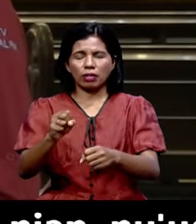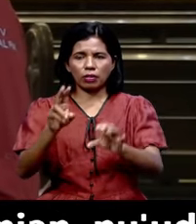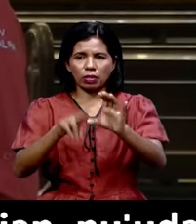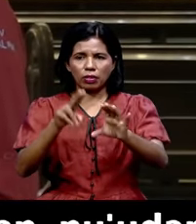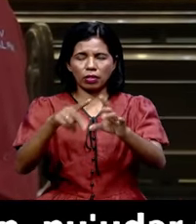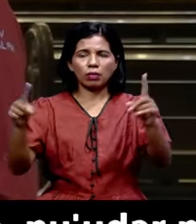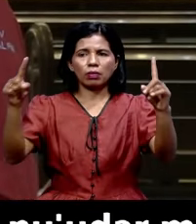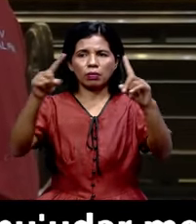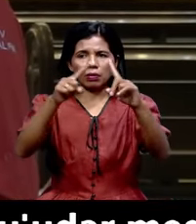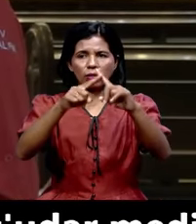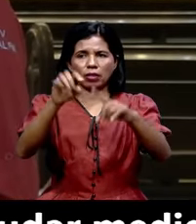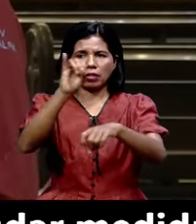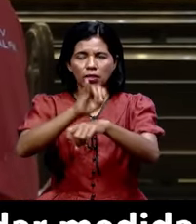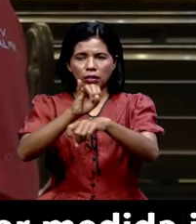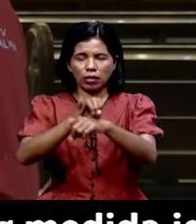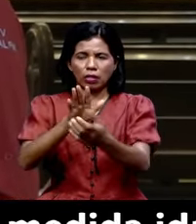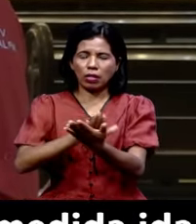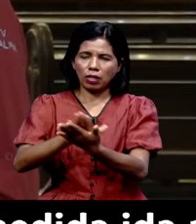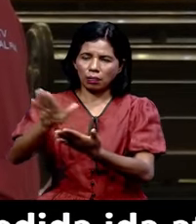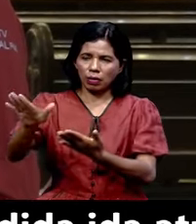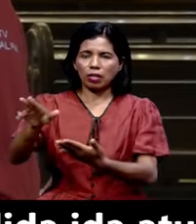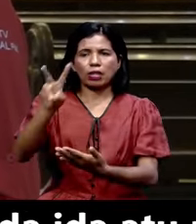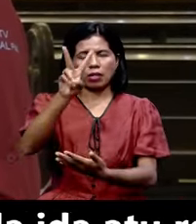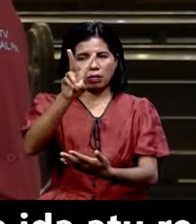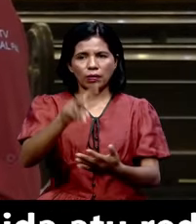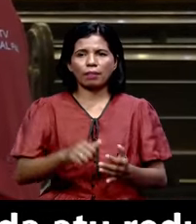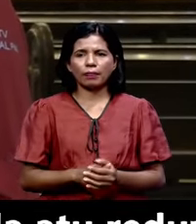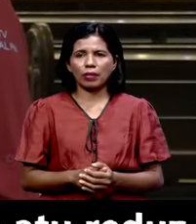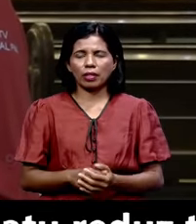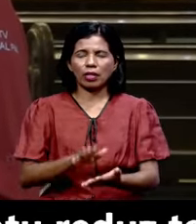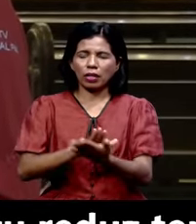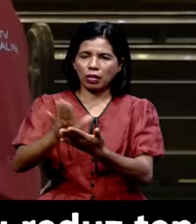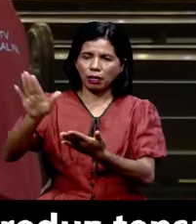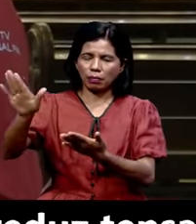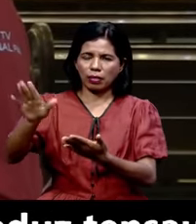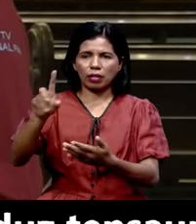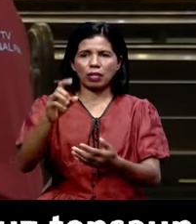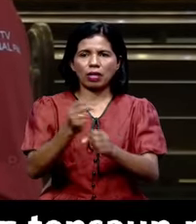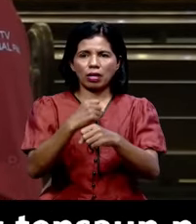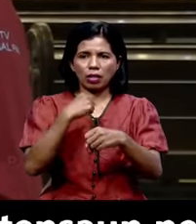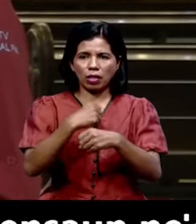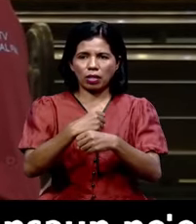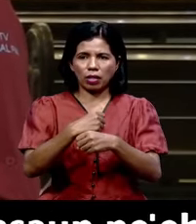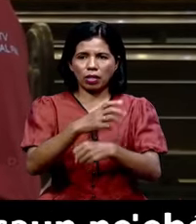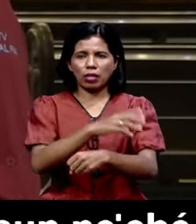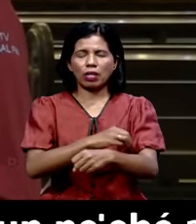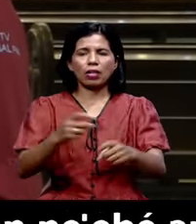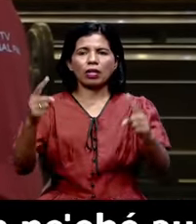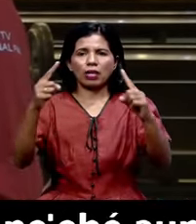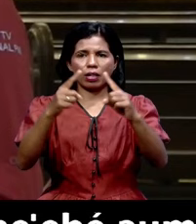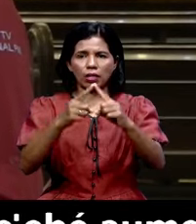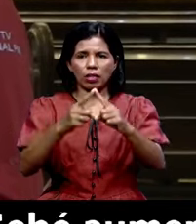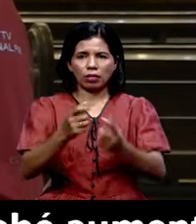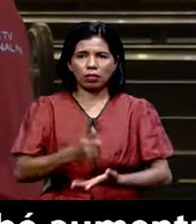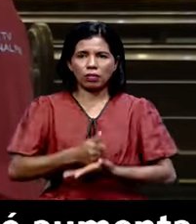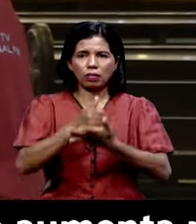iha altar entang rampa ne iha rua iha rampa ne rasik ne halo provisoria det atu